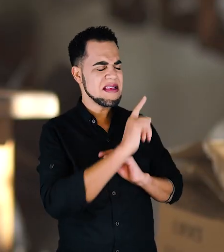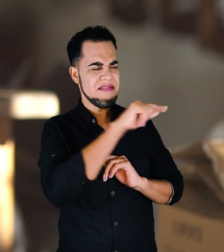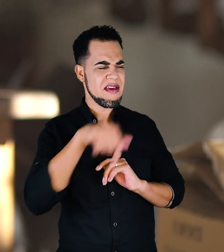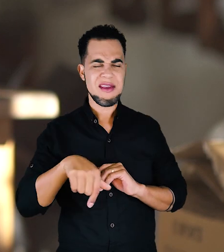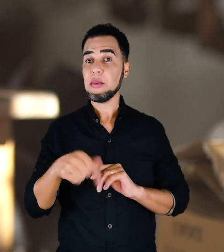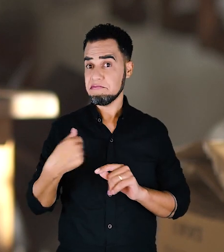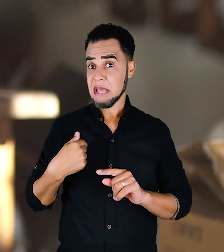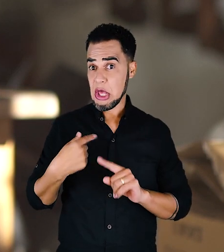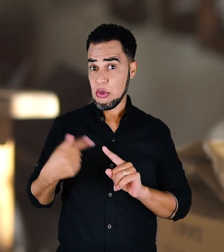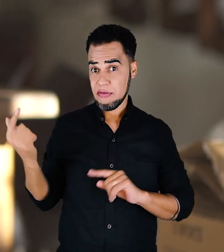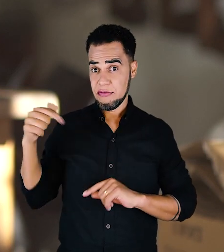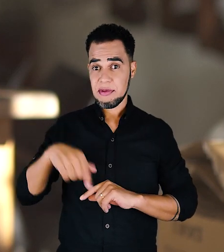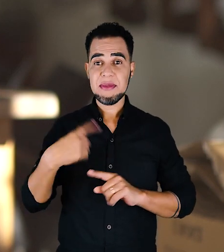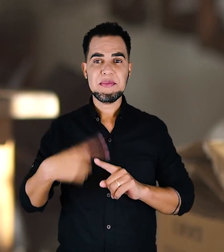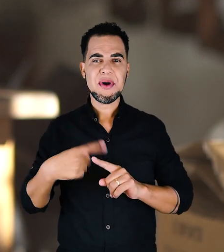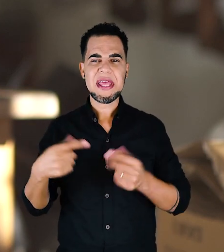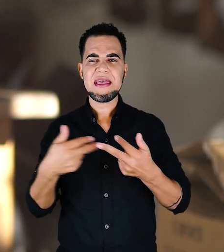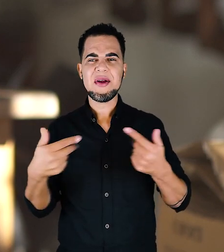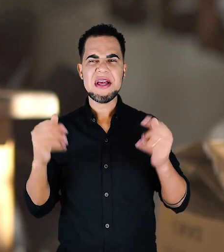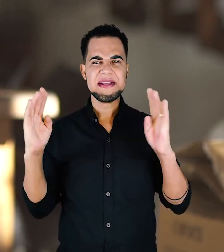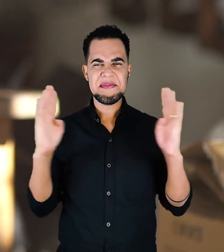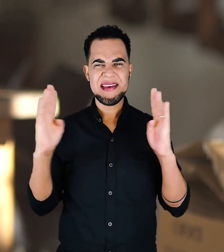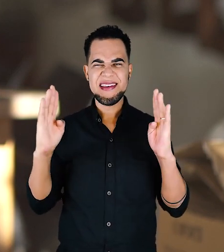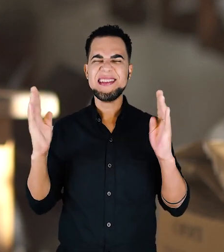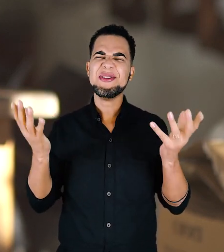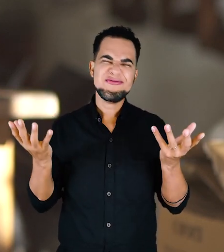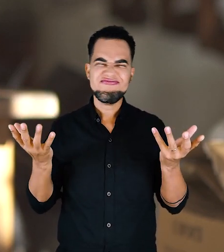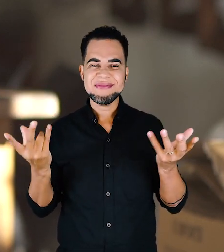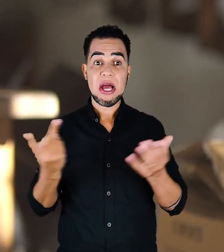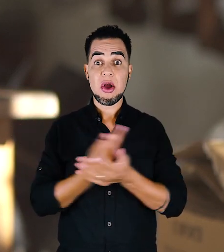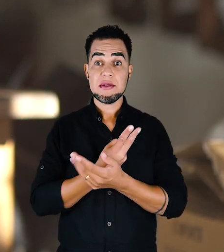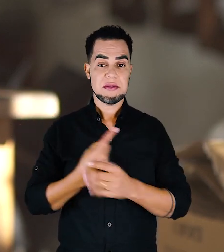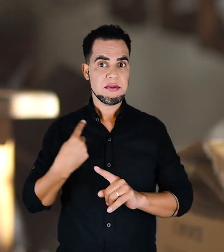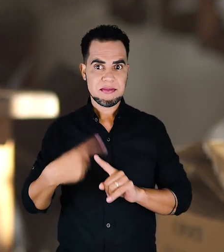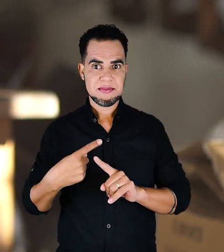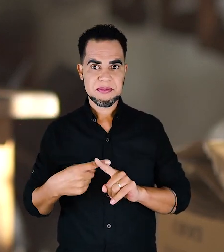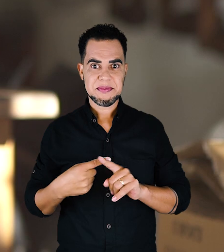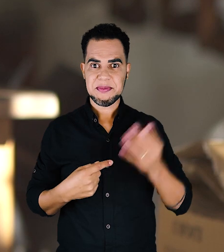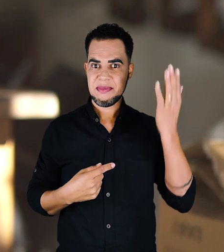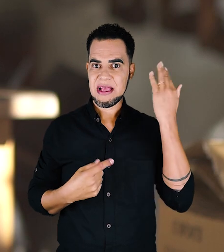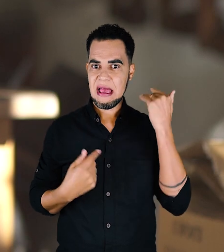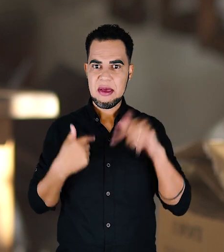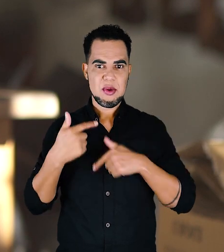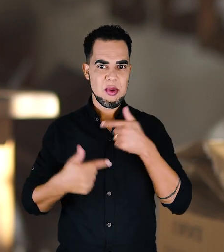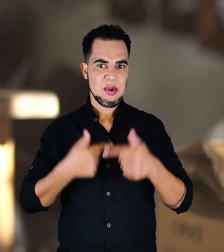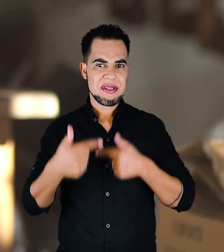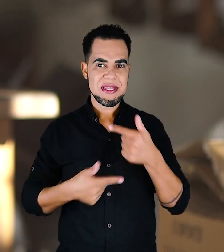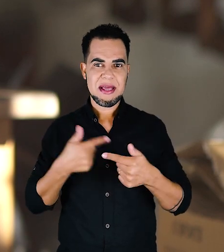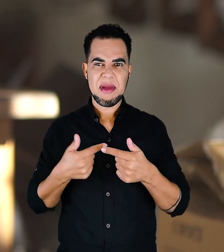cá? Ah, foi circunstância assim da época, porque a princípio